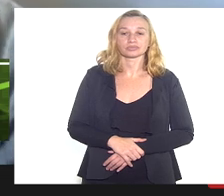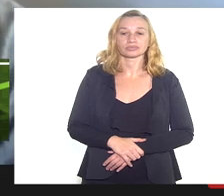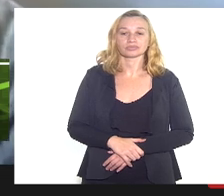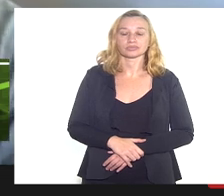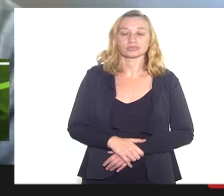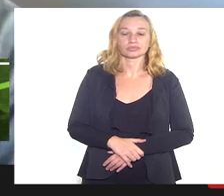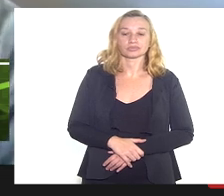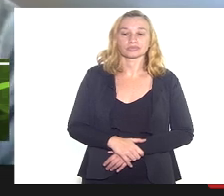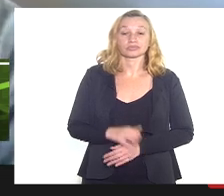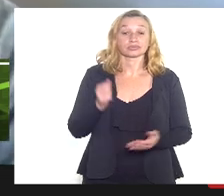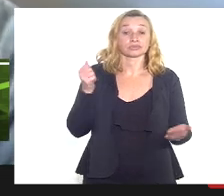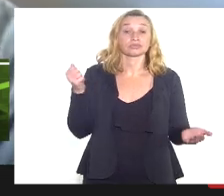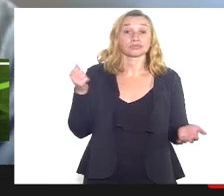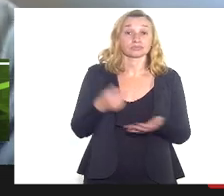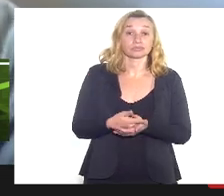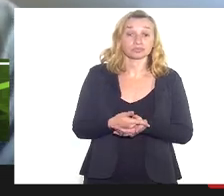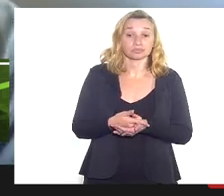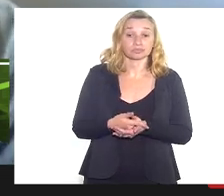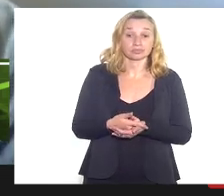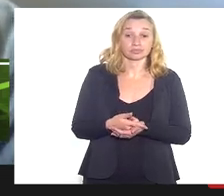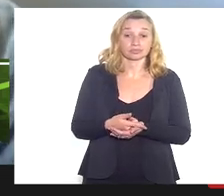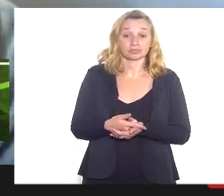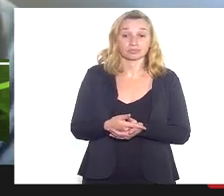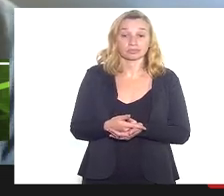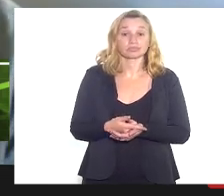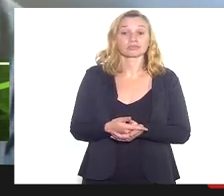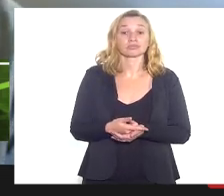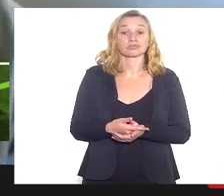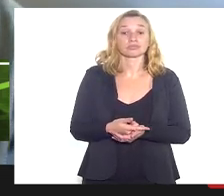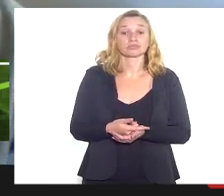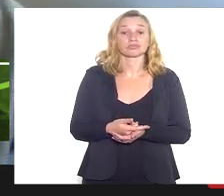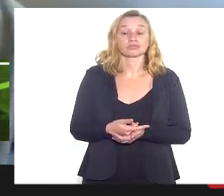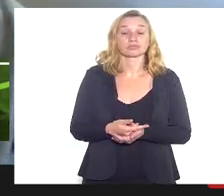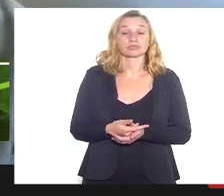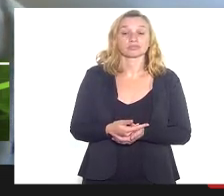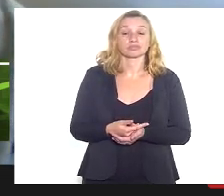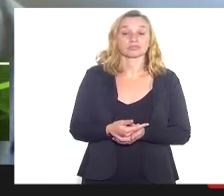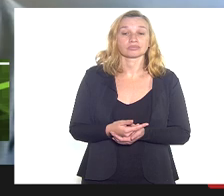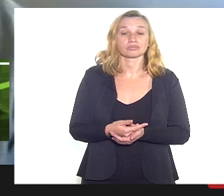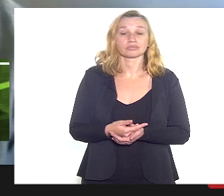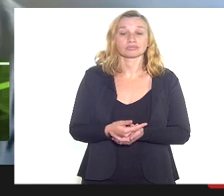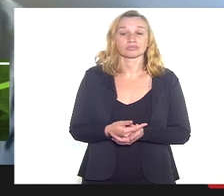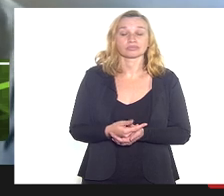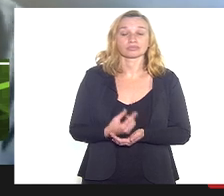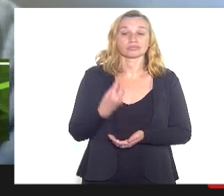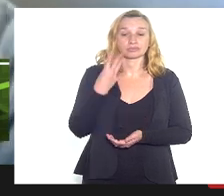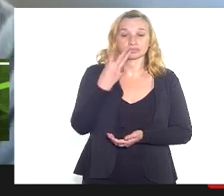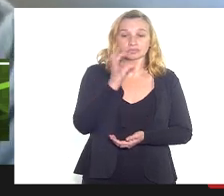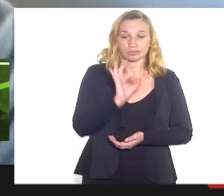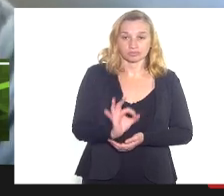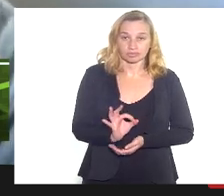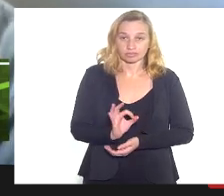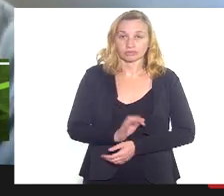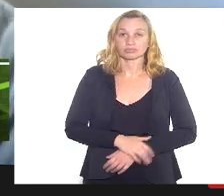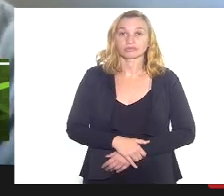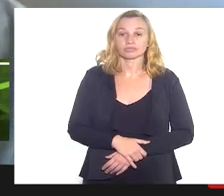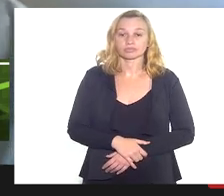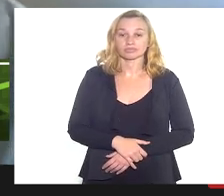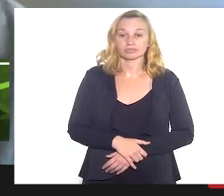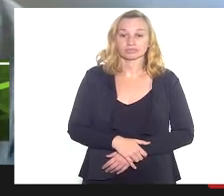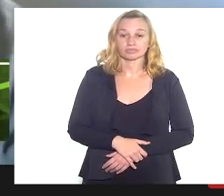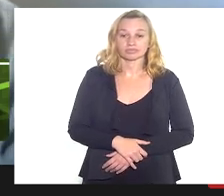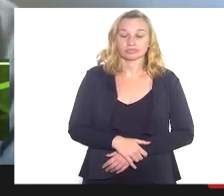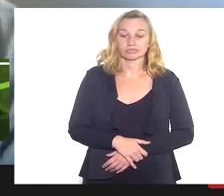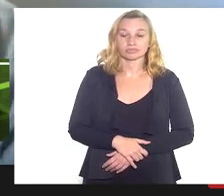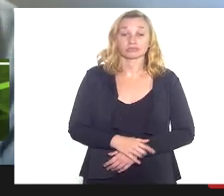o pagamento integral de 3% sobre